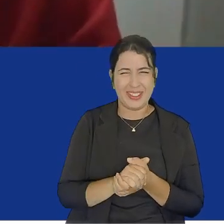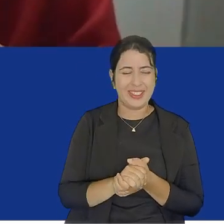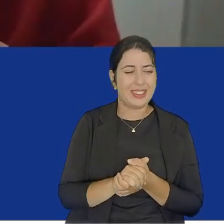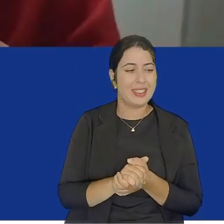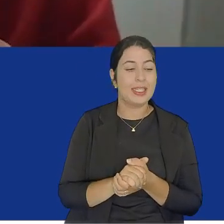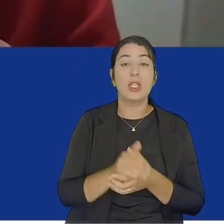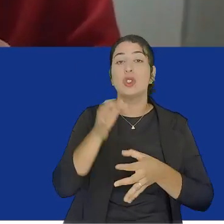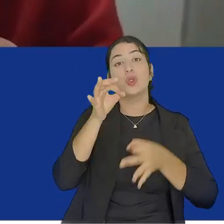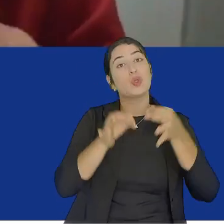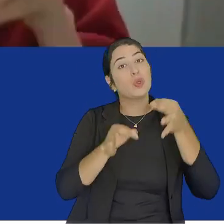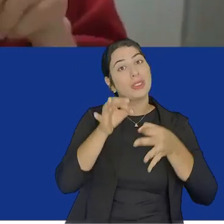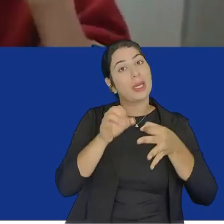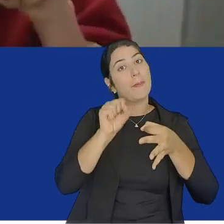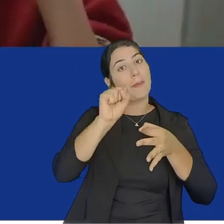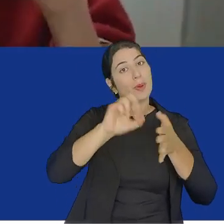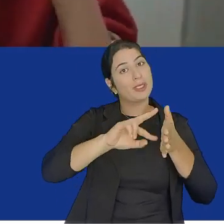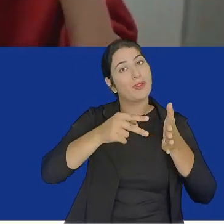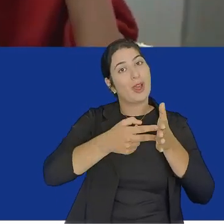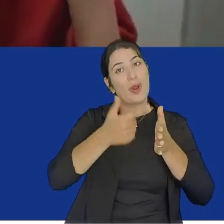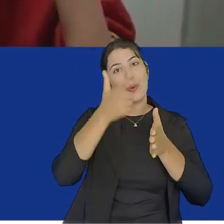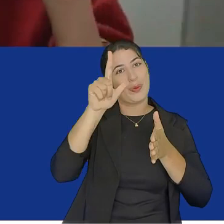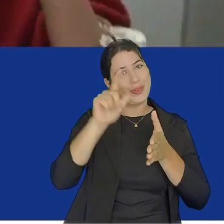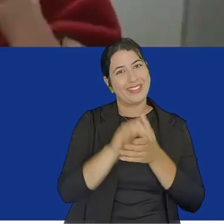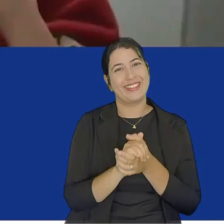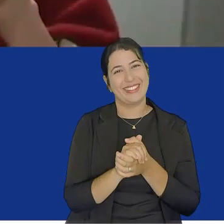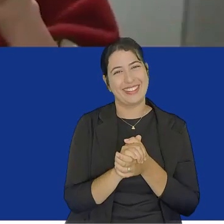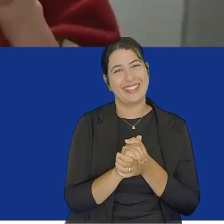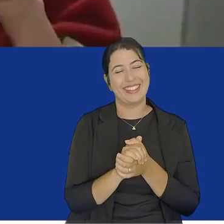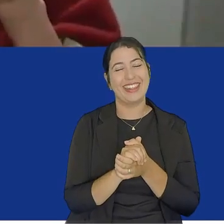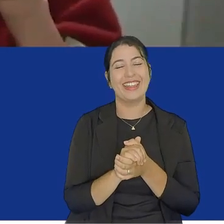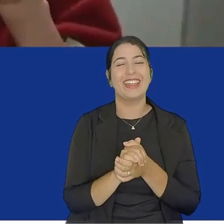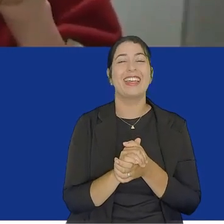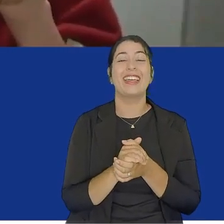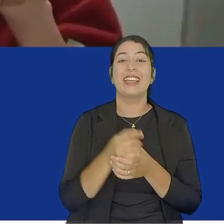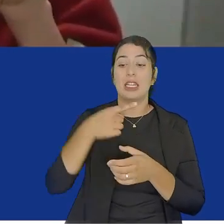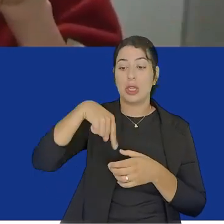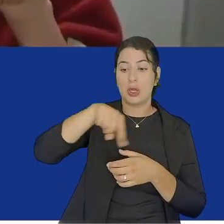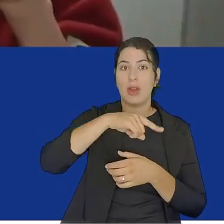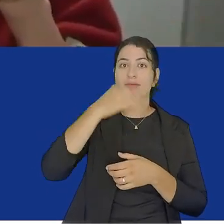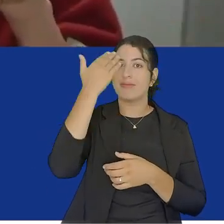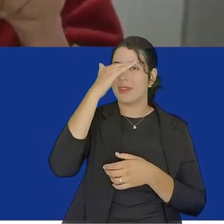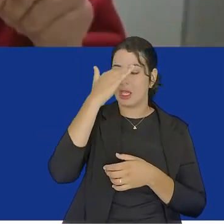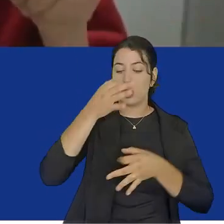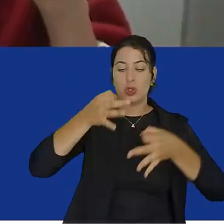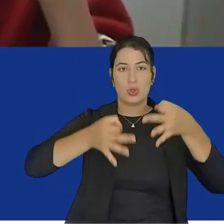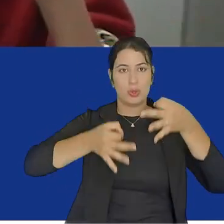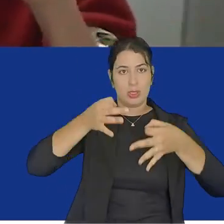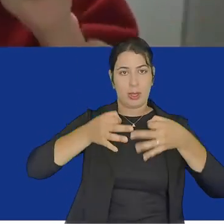pode ser outra coisa. E a justiça restaurativa entende que justiça é quando a pessoa consegue, primeiro,